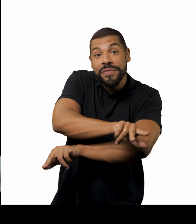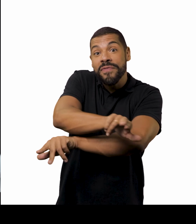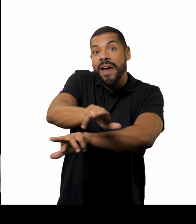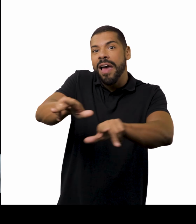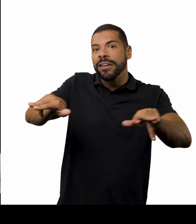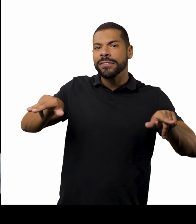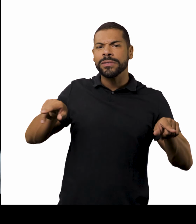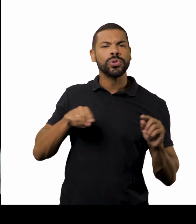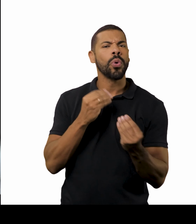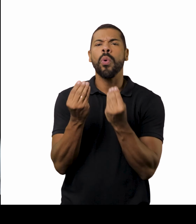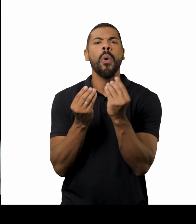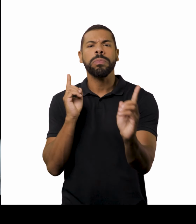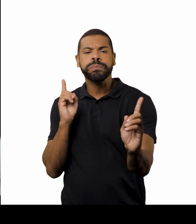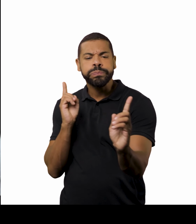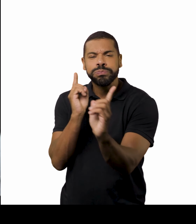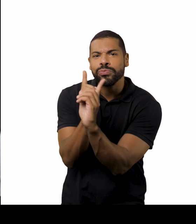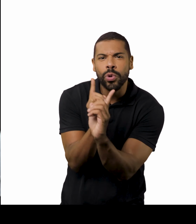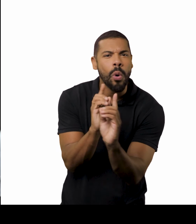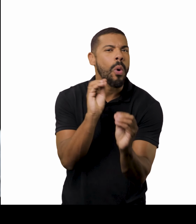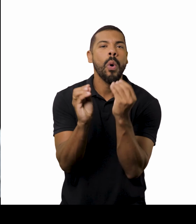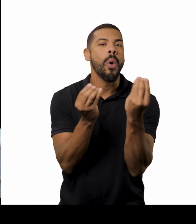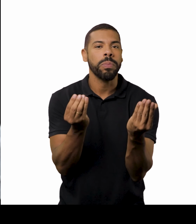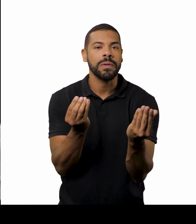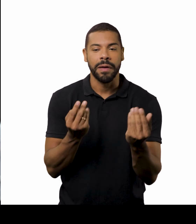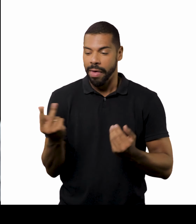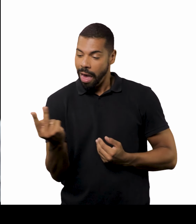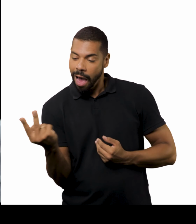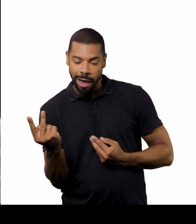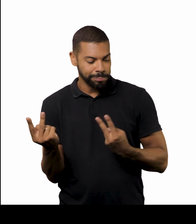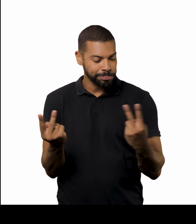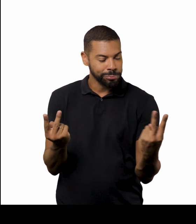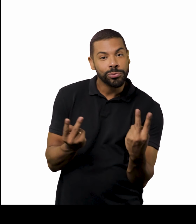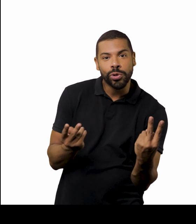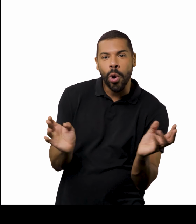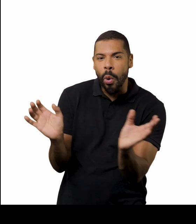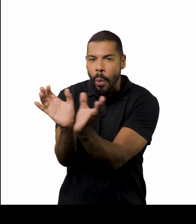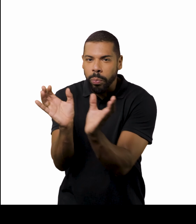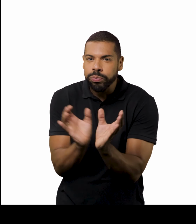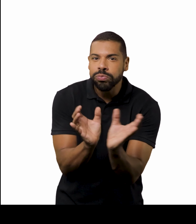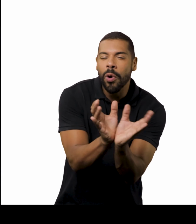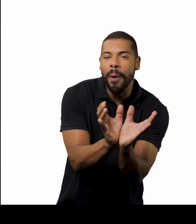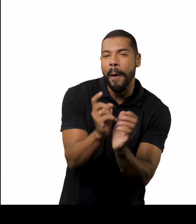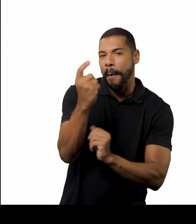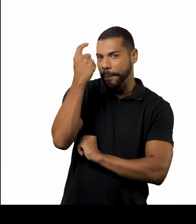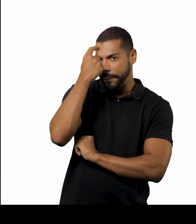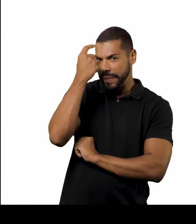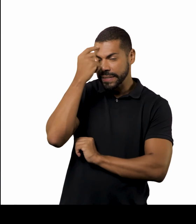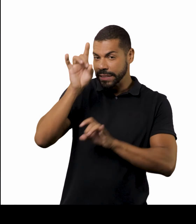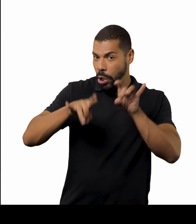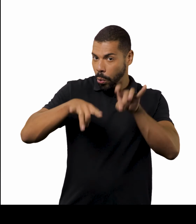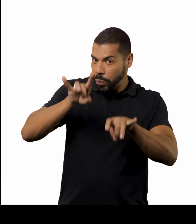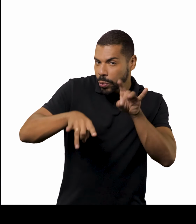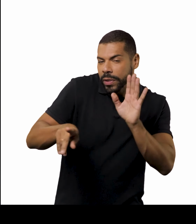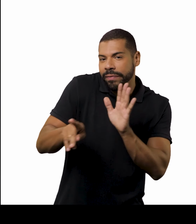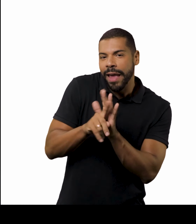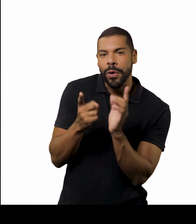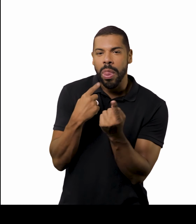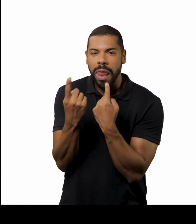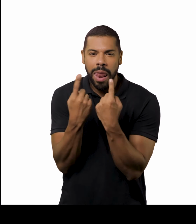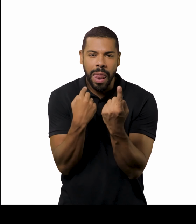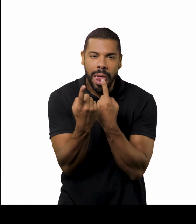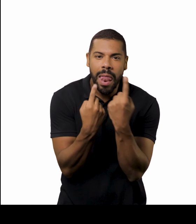práticas artísticas diferentes, e como é que a gente junta tudo isso trabalhando em dupla, trabalhando em conjunto. Também pensando a curadoria,